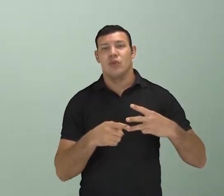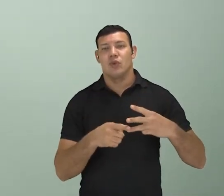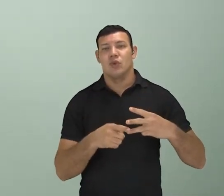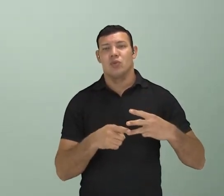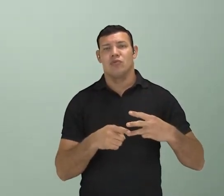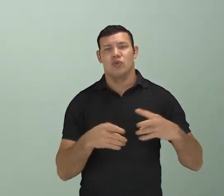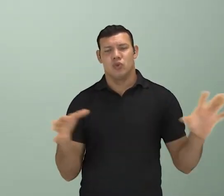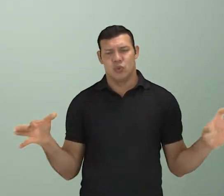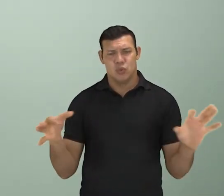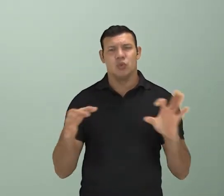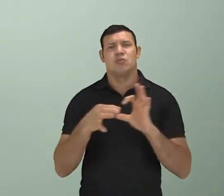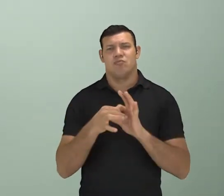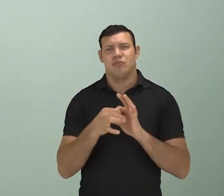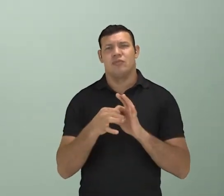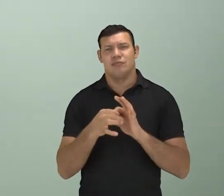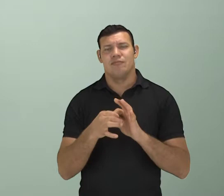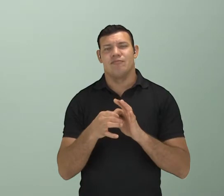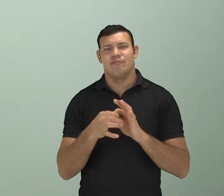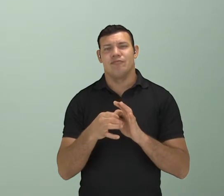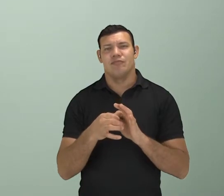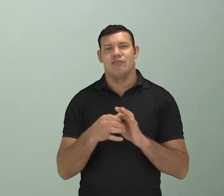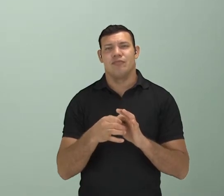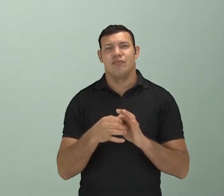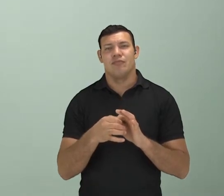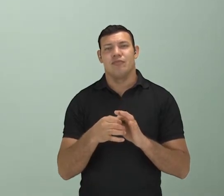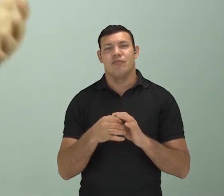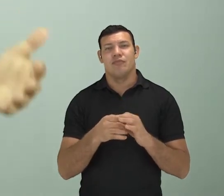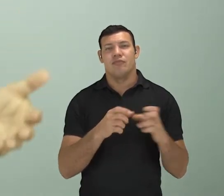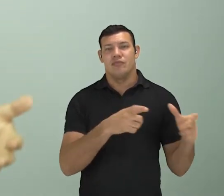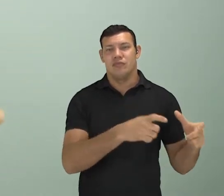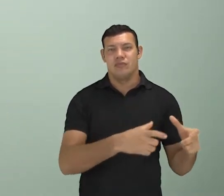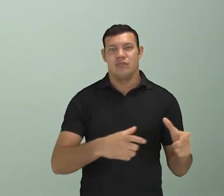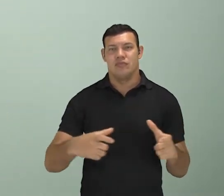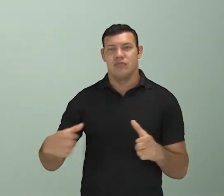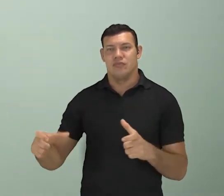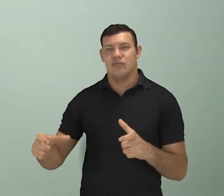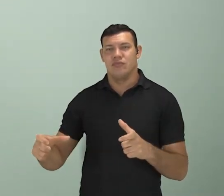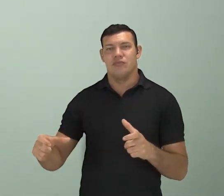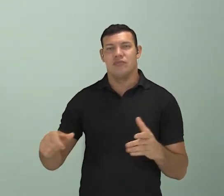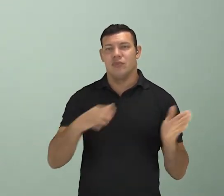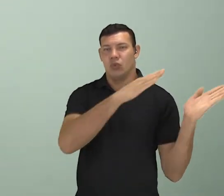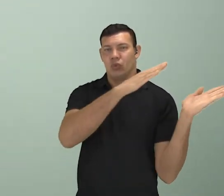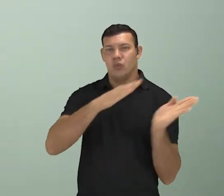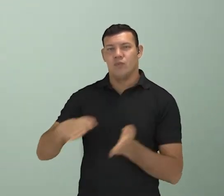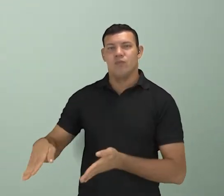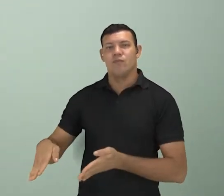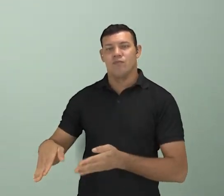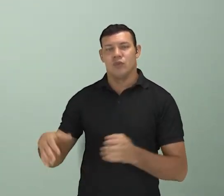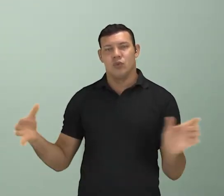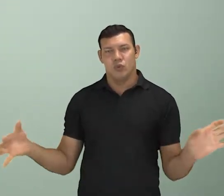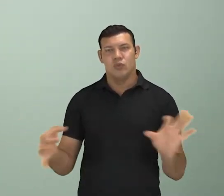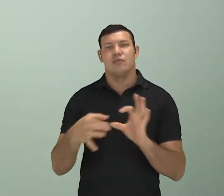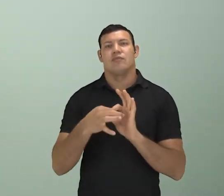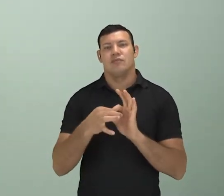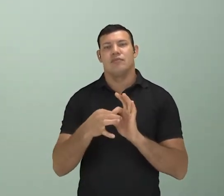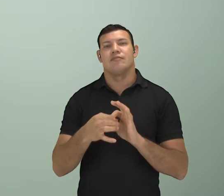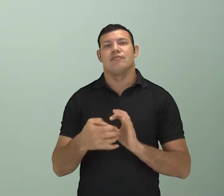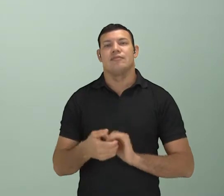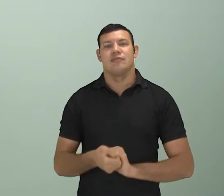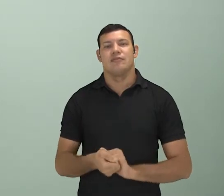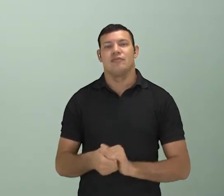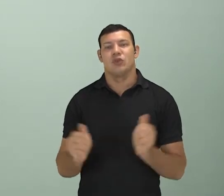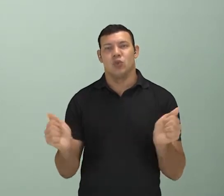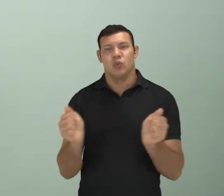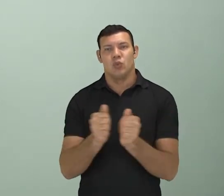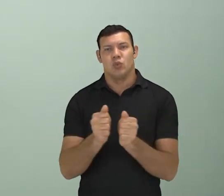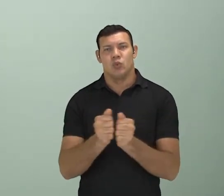mista, que vai justamente associar a associação em série junto com a paralelo. Por isso que é chamado de associação